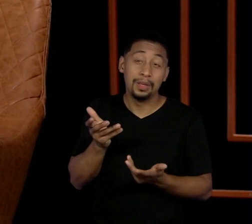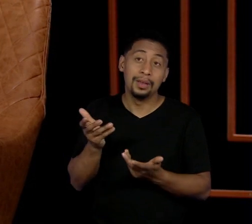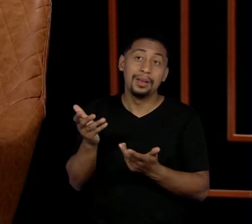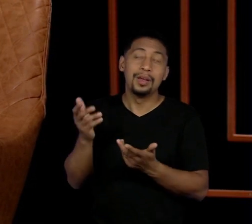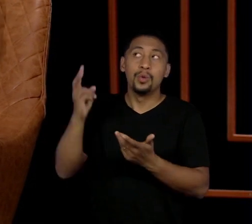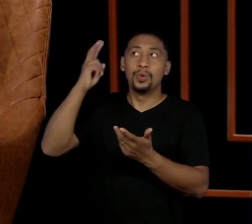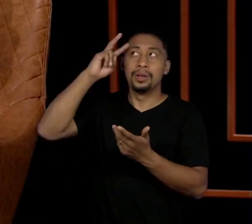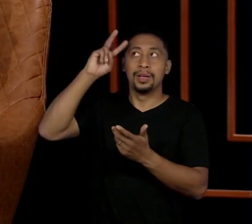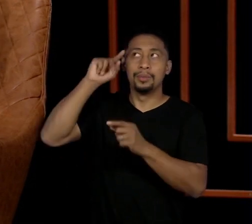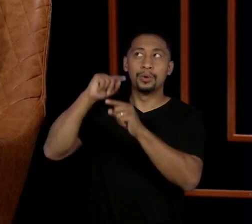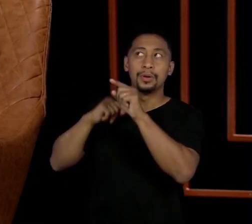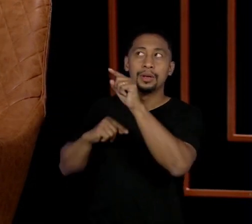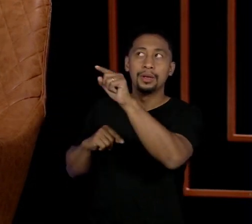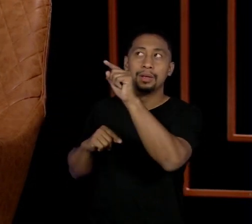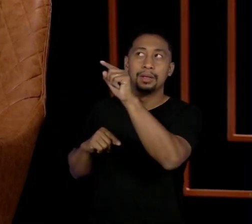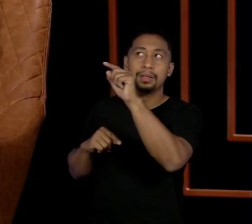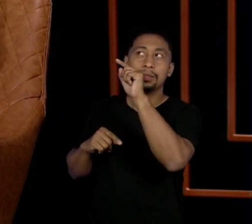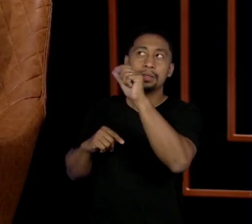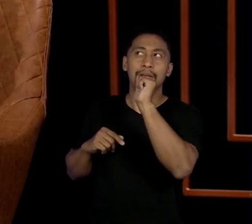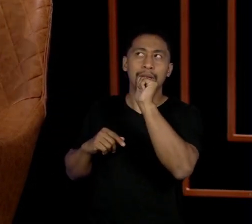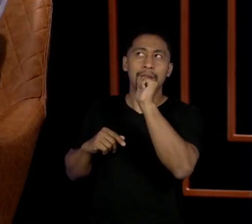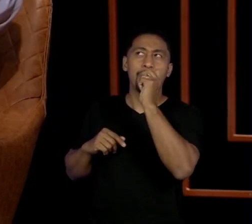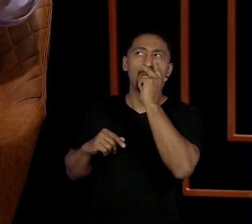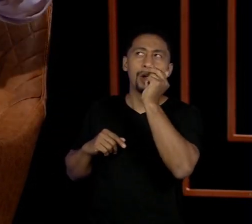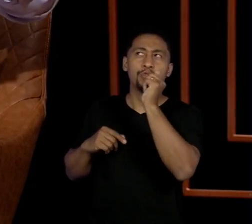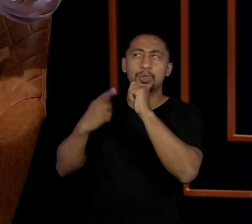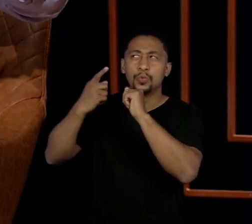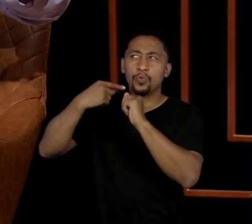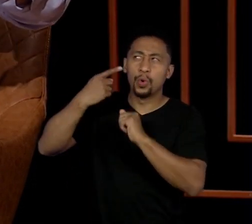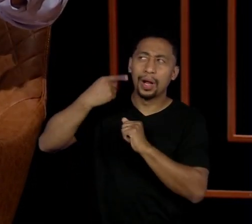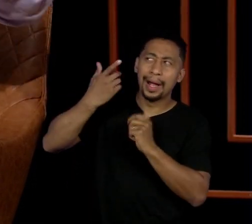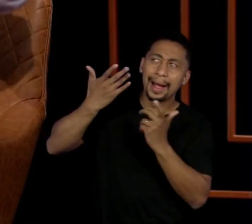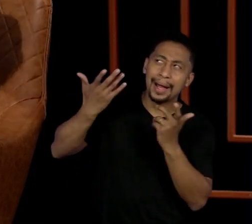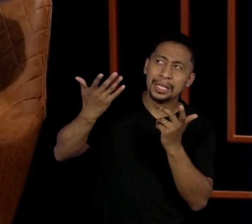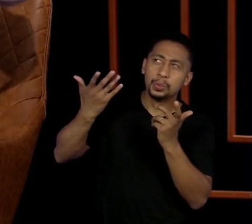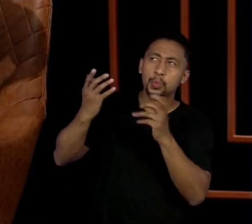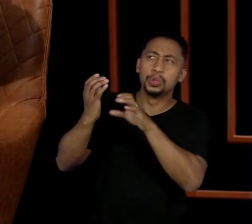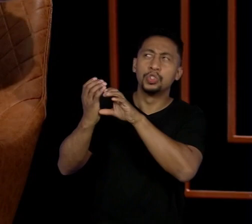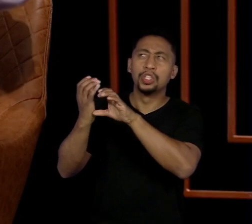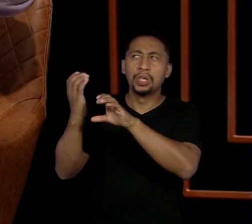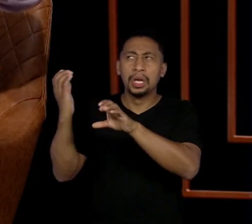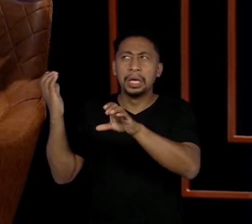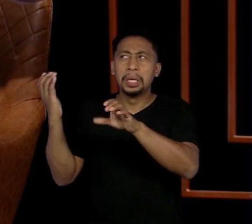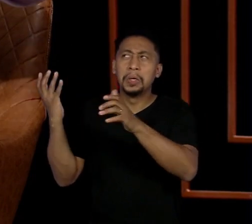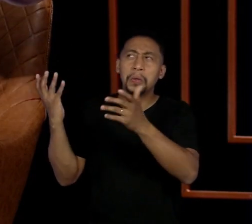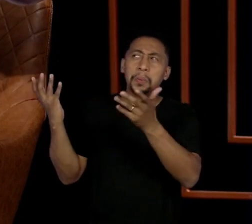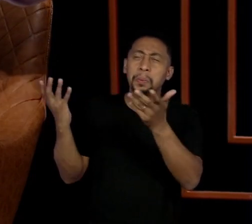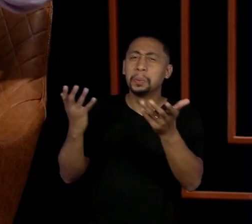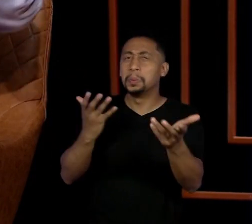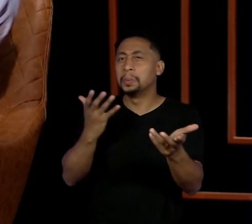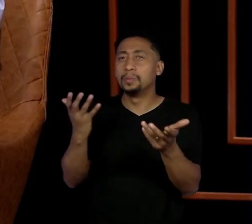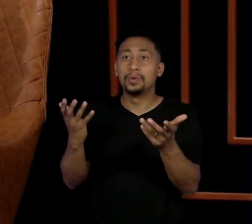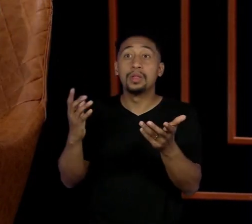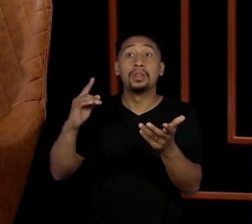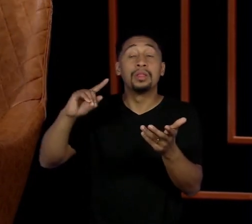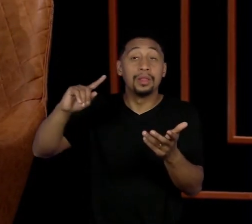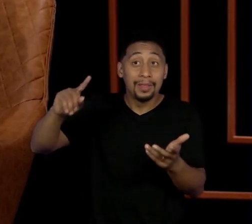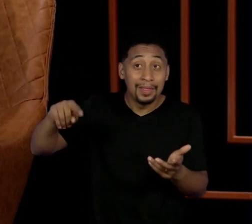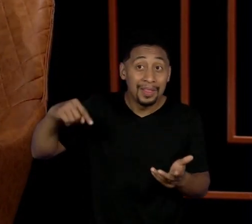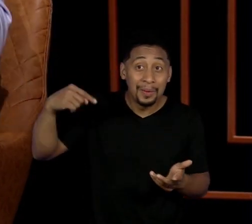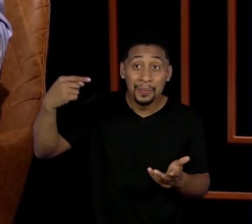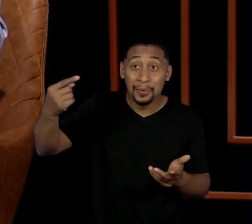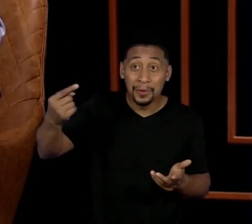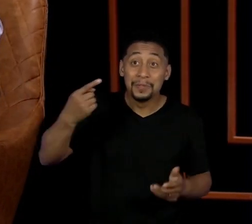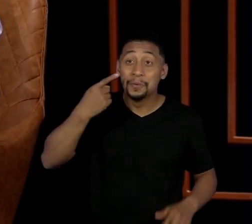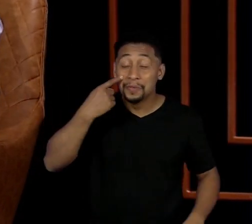imagem do meu avô, eu achava que só podia ser advogado, que só podia ser engenheiro, sei lá, entendeu? Quando eu vi o